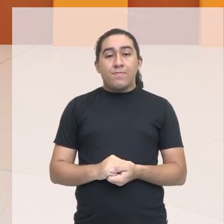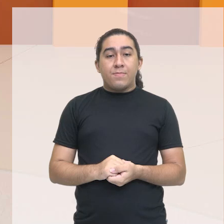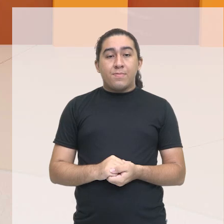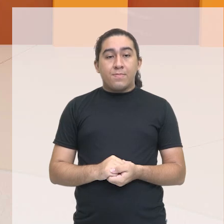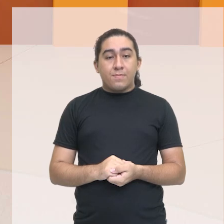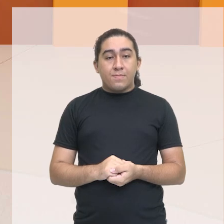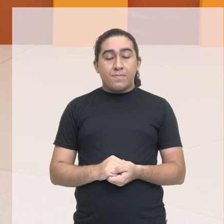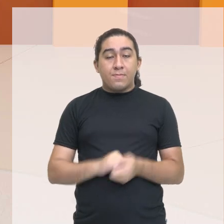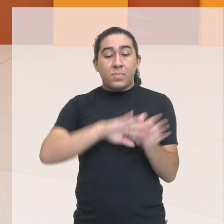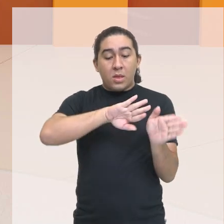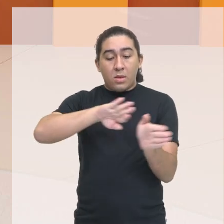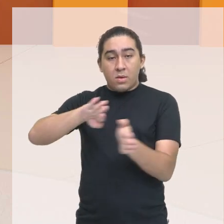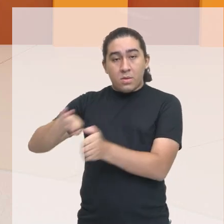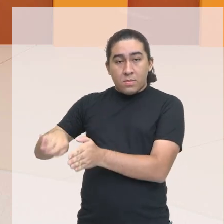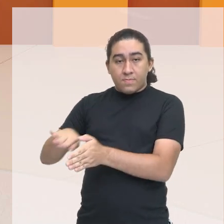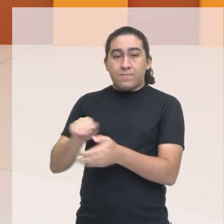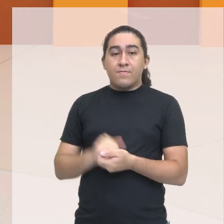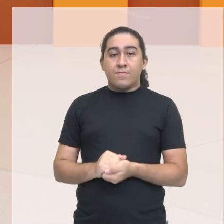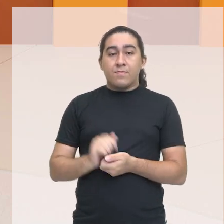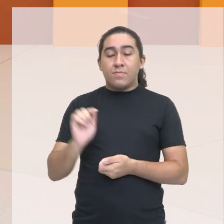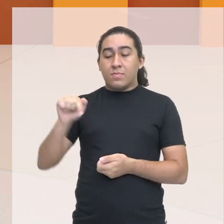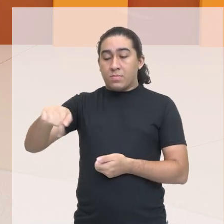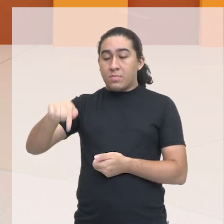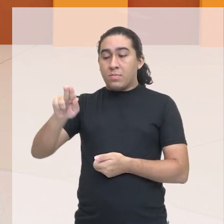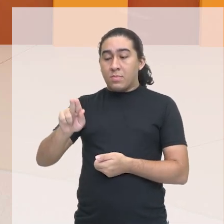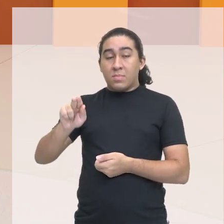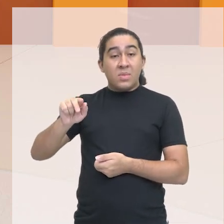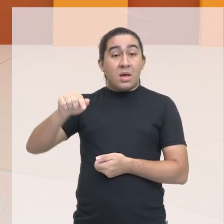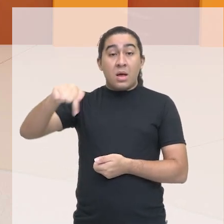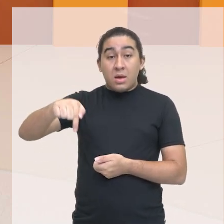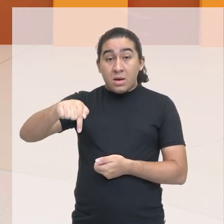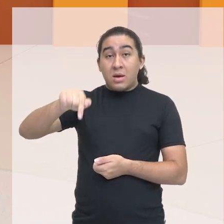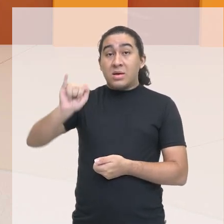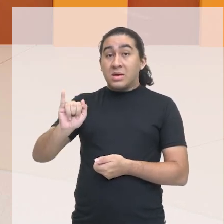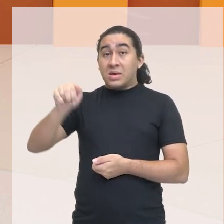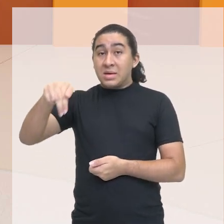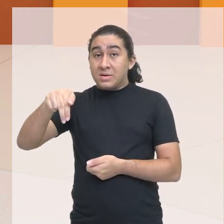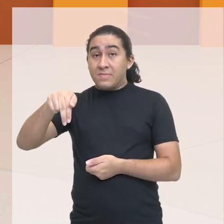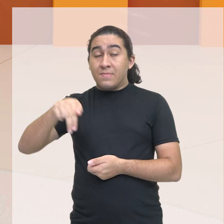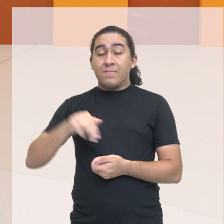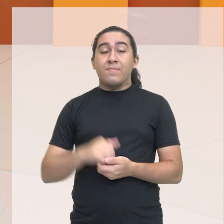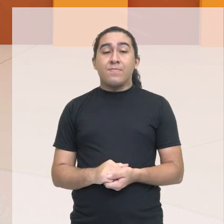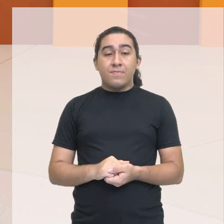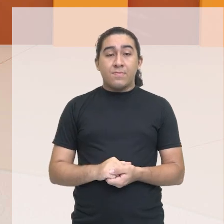Adiante nós temos a dinastia Qin, né, que vai entre